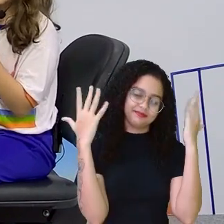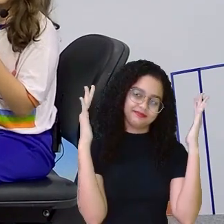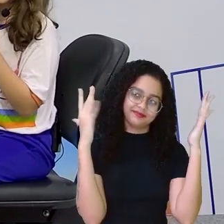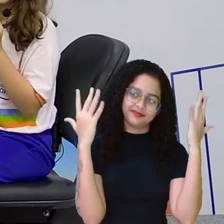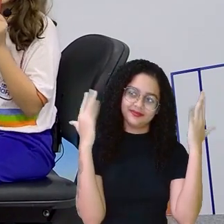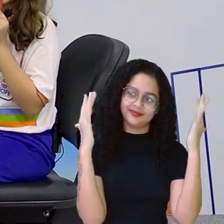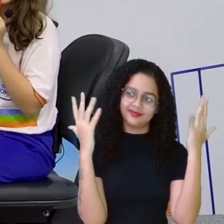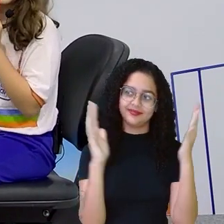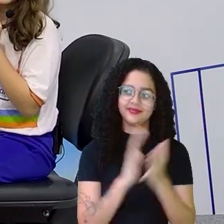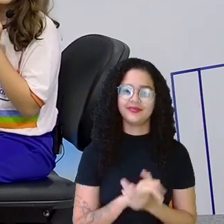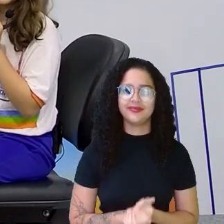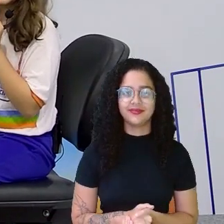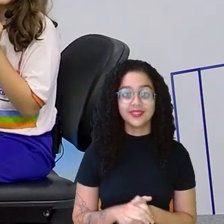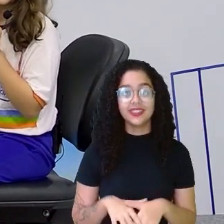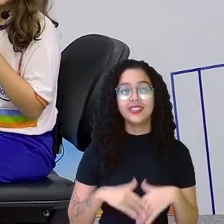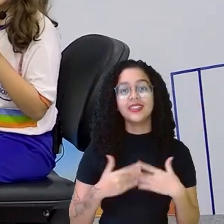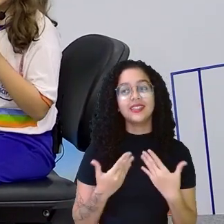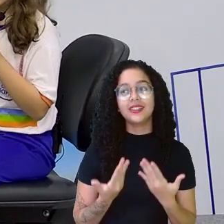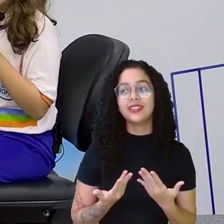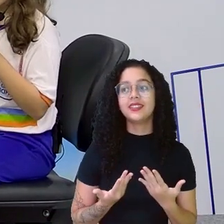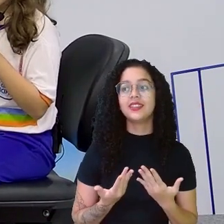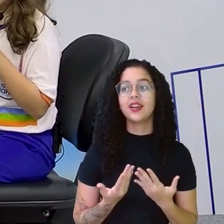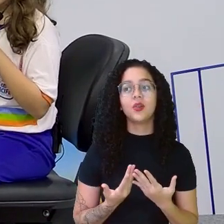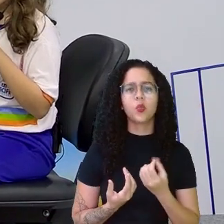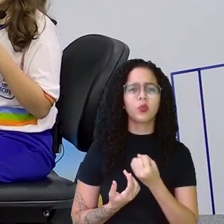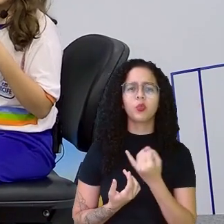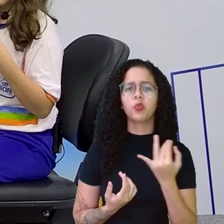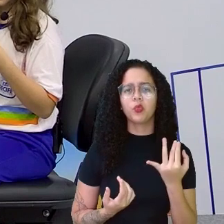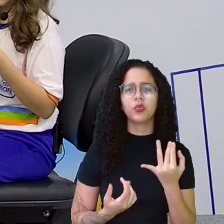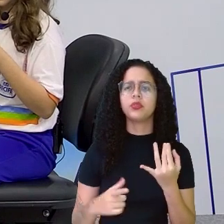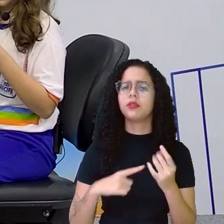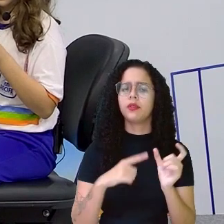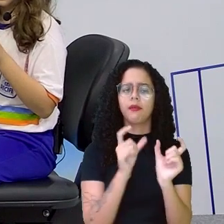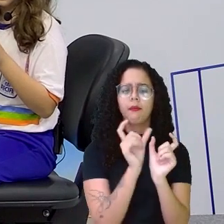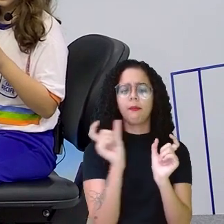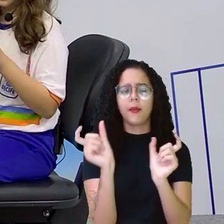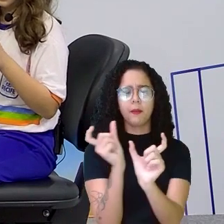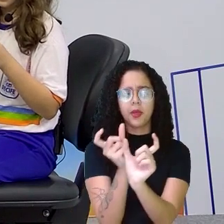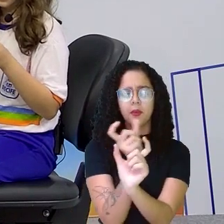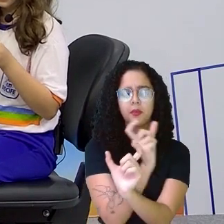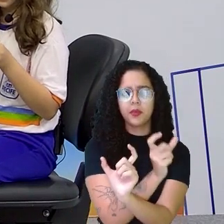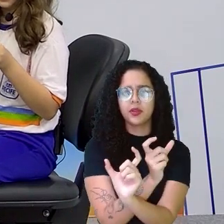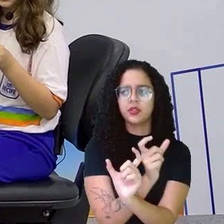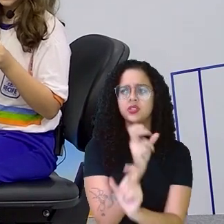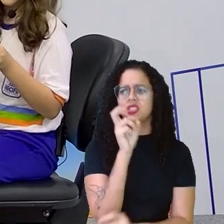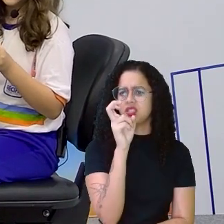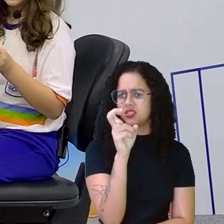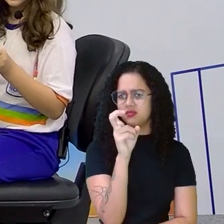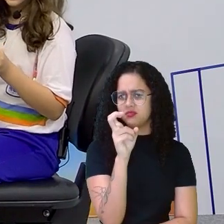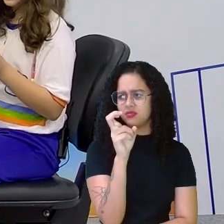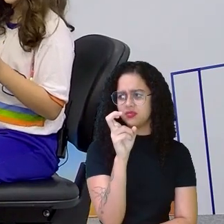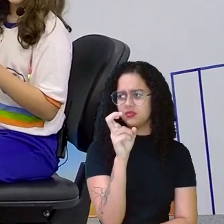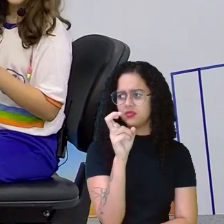Quatro palitinhos, então. Quantos pedacinhos tem a palavra? São 5?